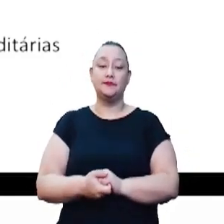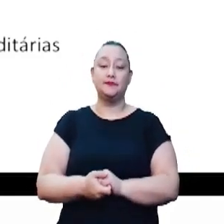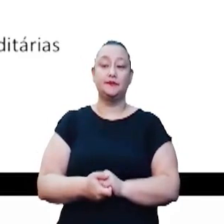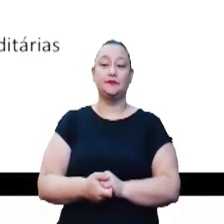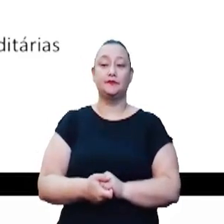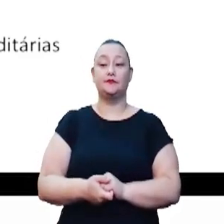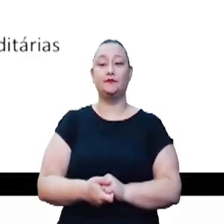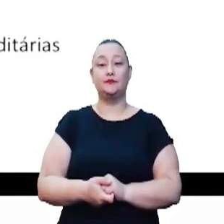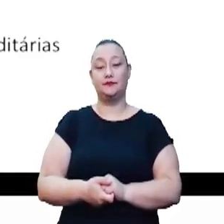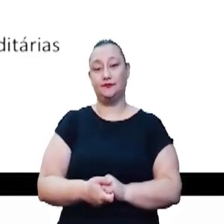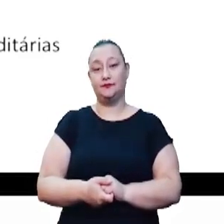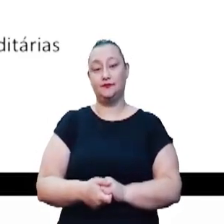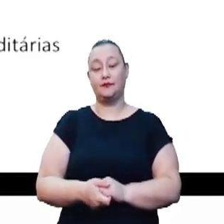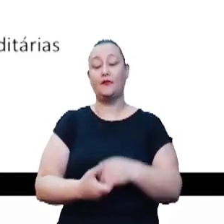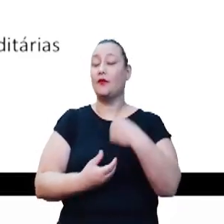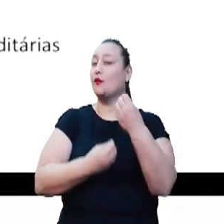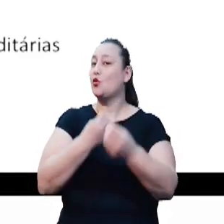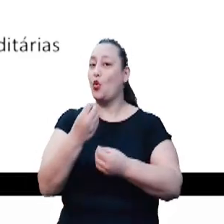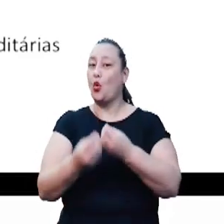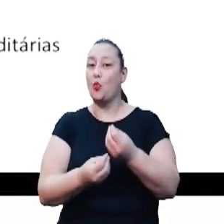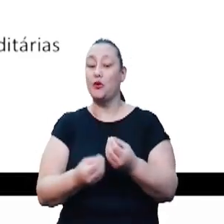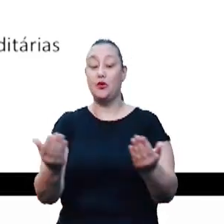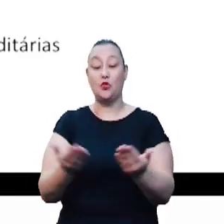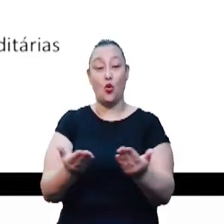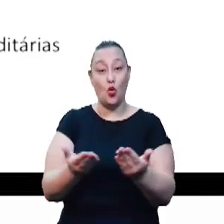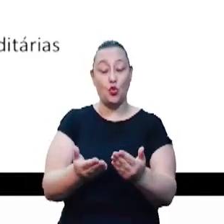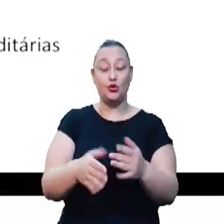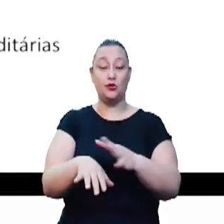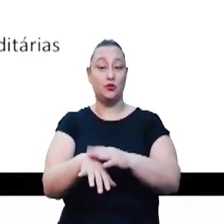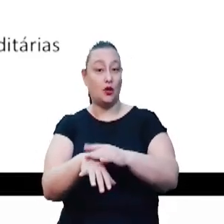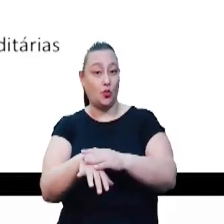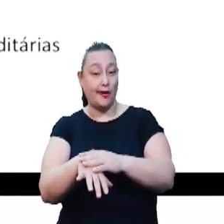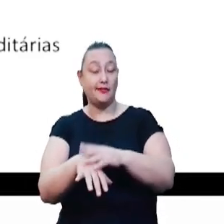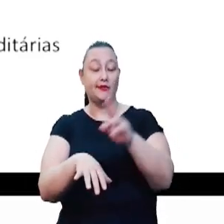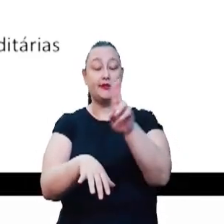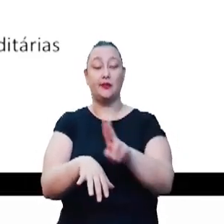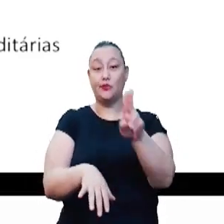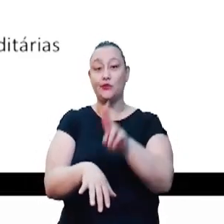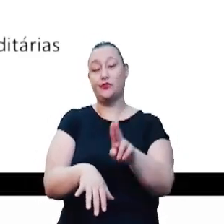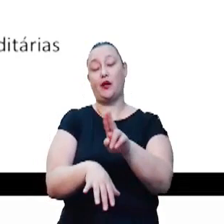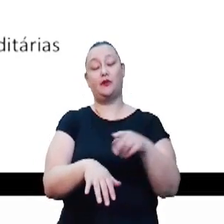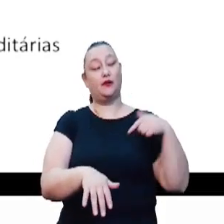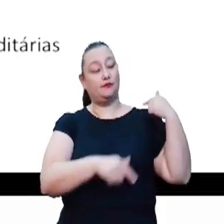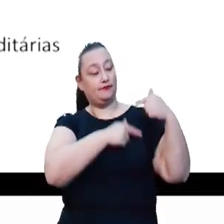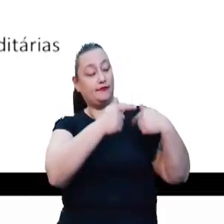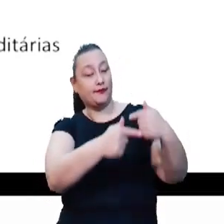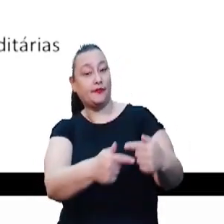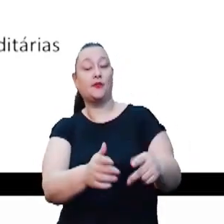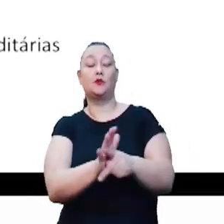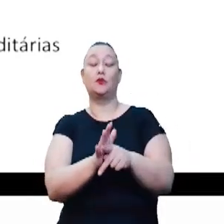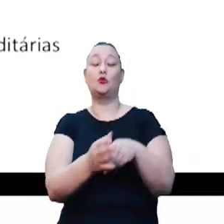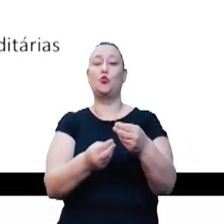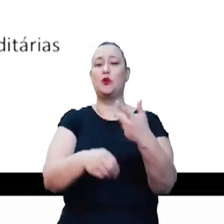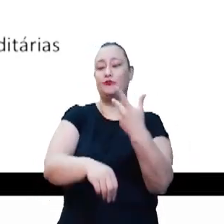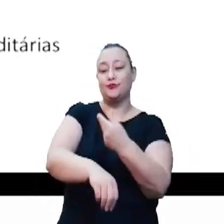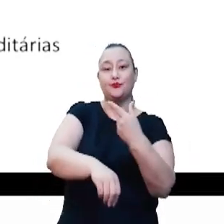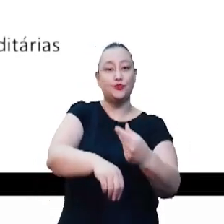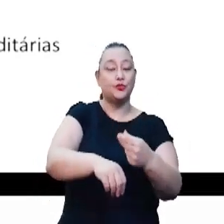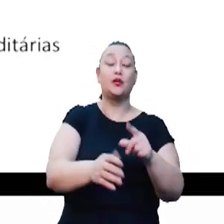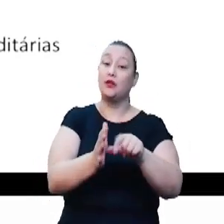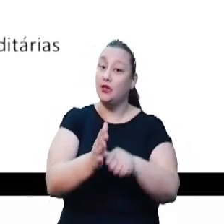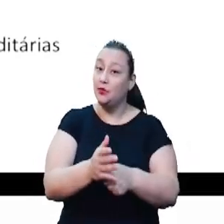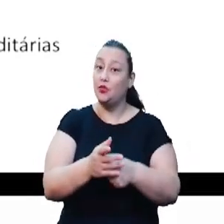botulínica, como é que está o uso dela nas paraparesias espásticas hereditárias, as aplicações, e depois eu vou fechar